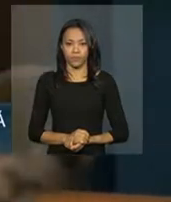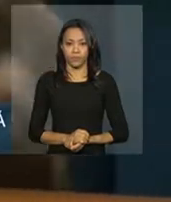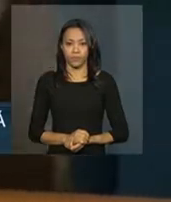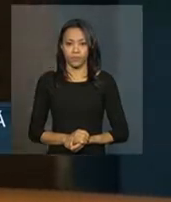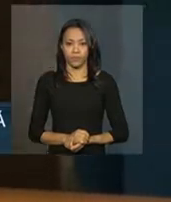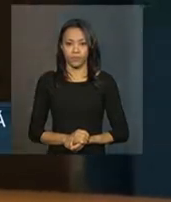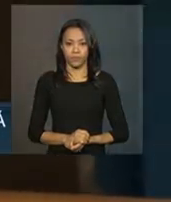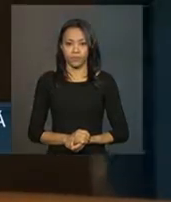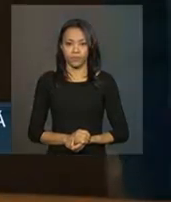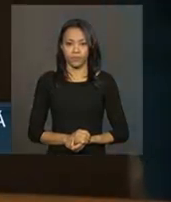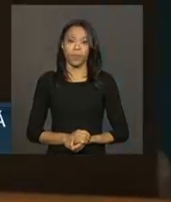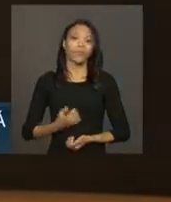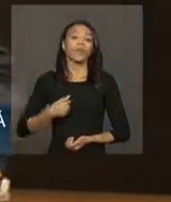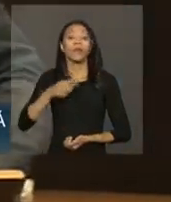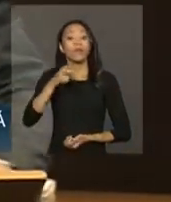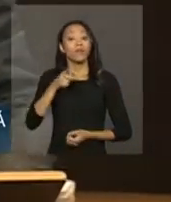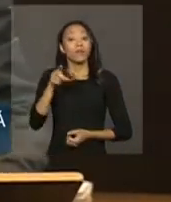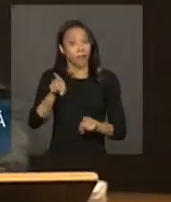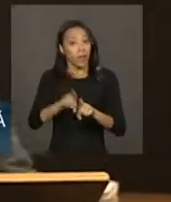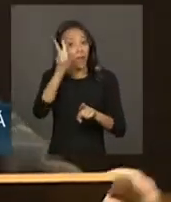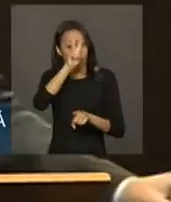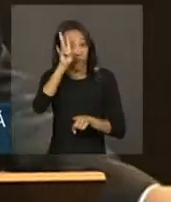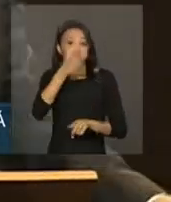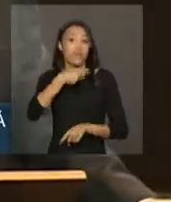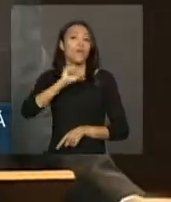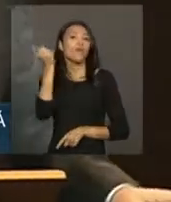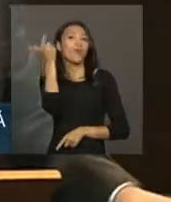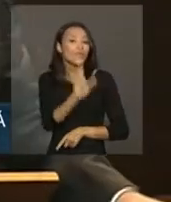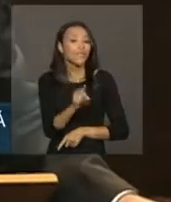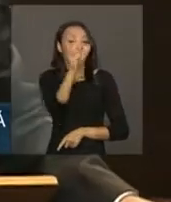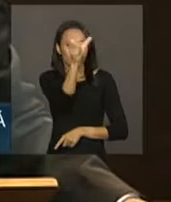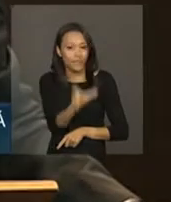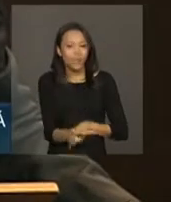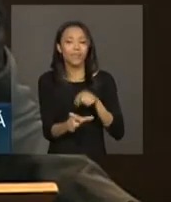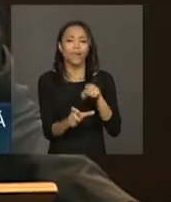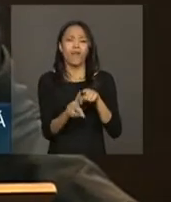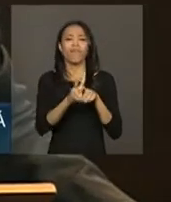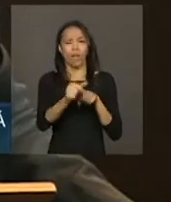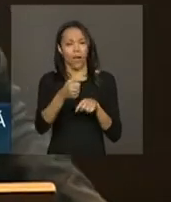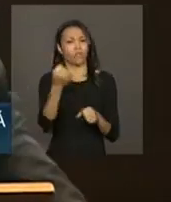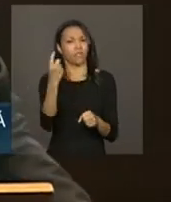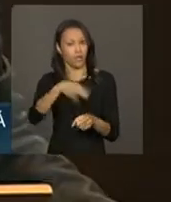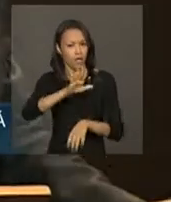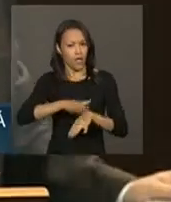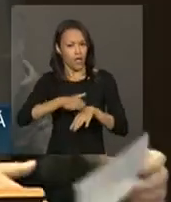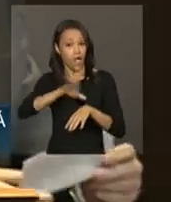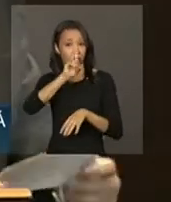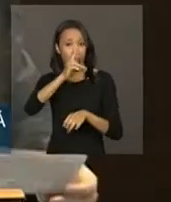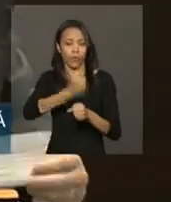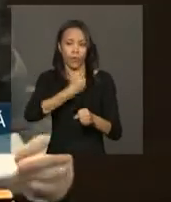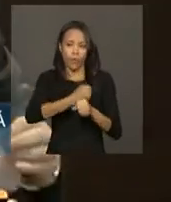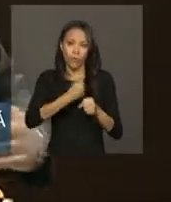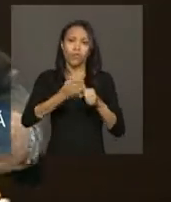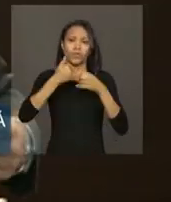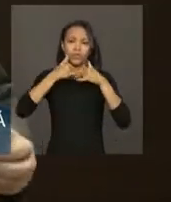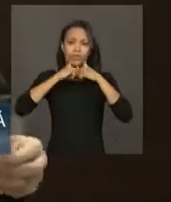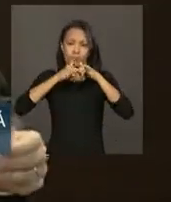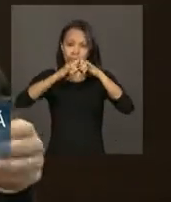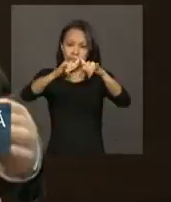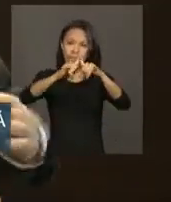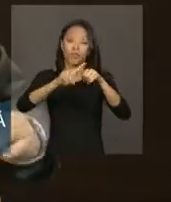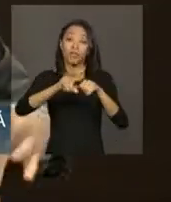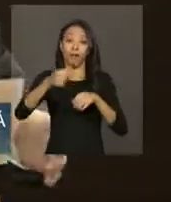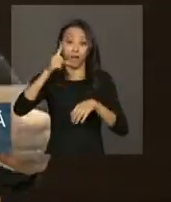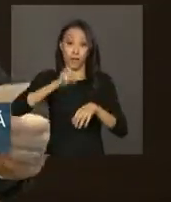meses Lembrando que o vencedor do leilão terá que fazer a construção da linha de transmissão que vai